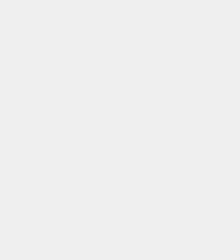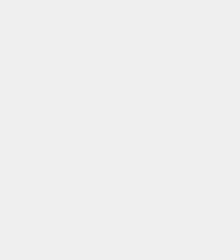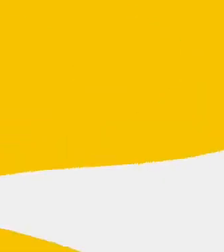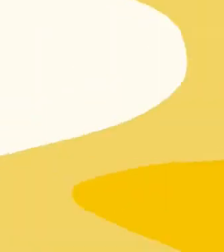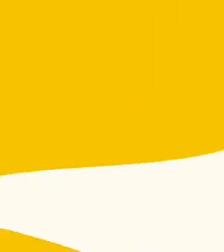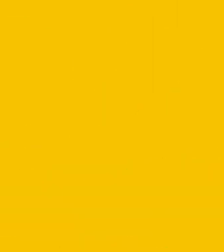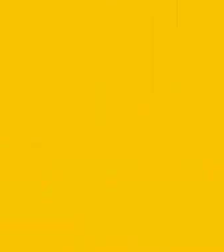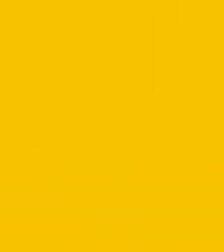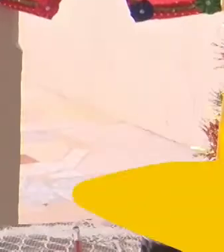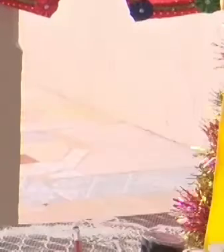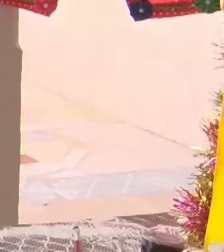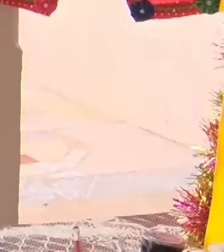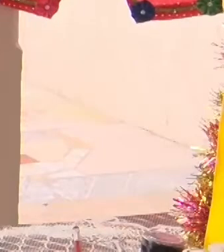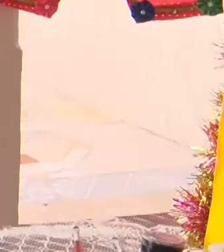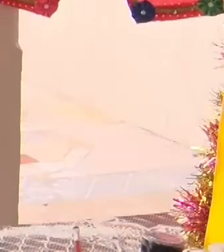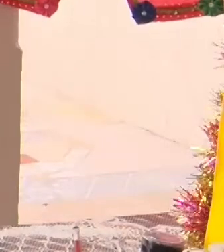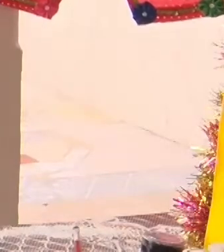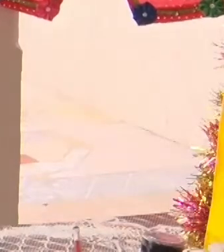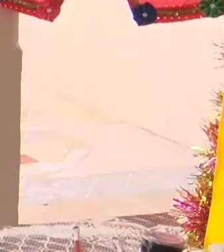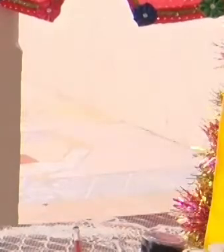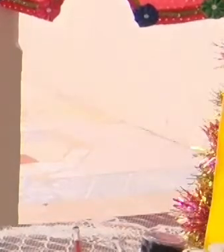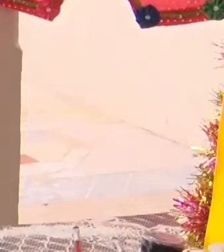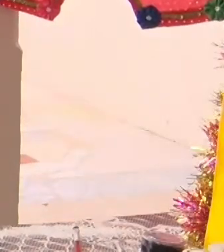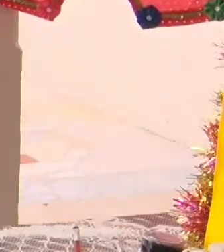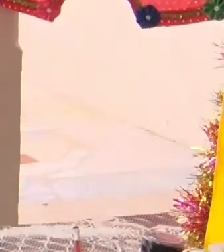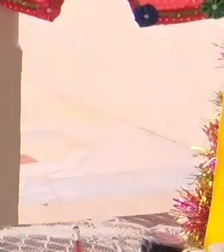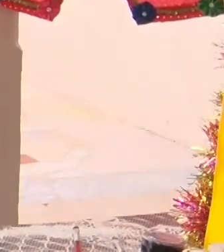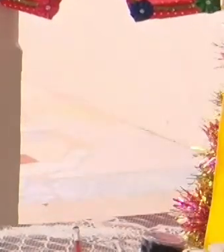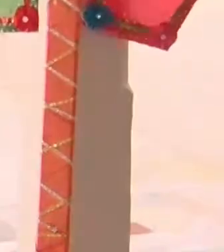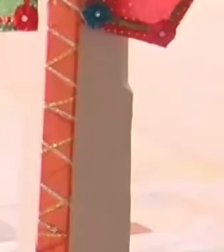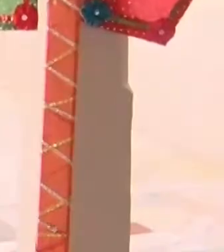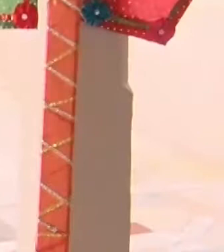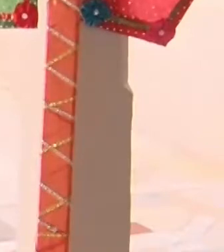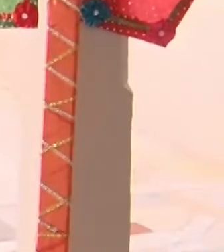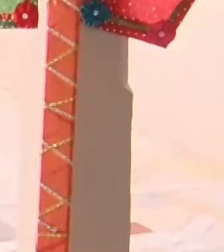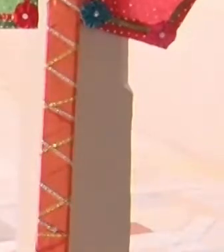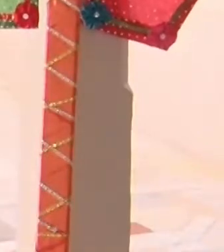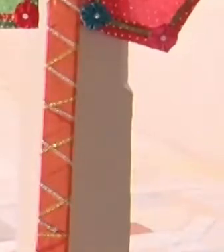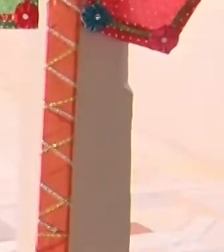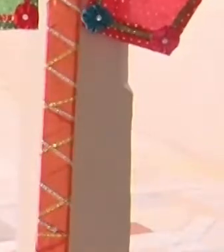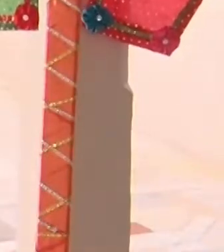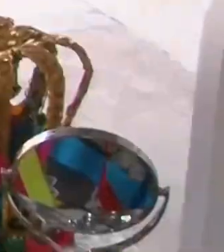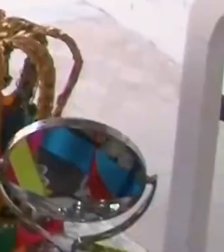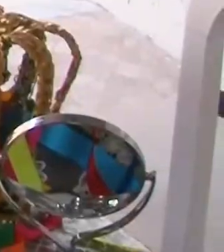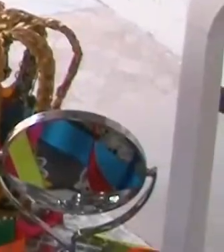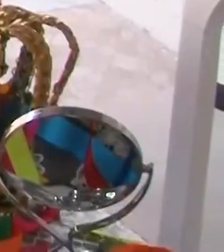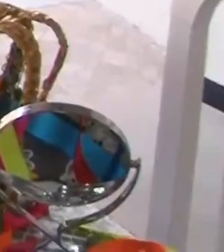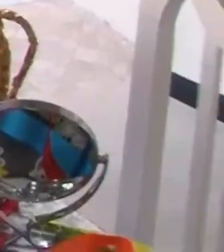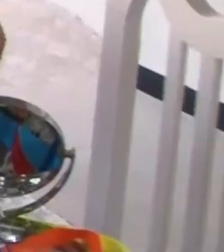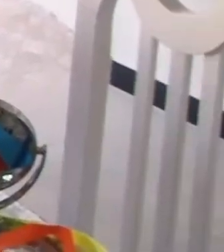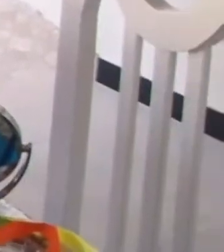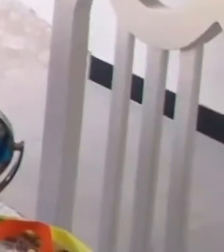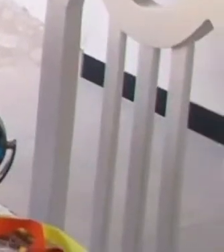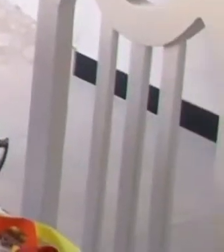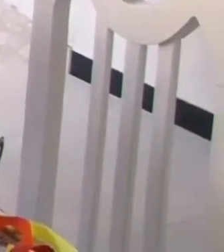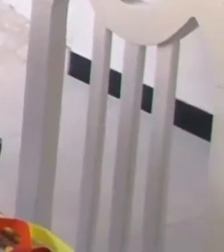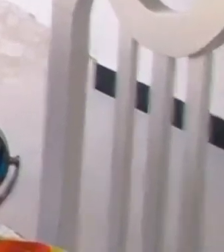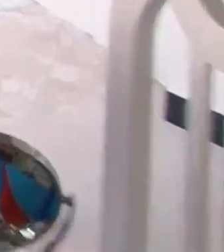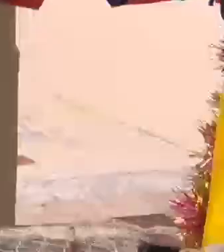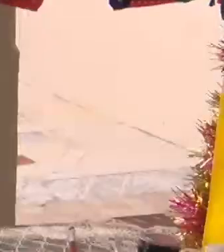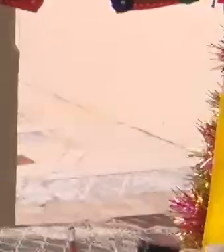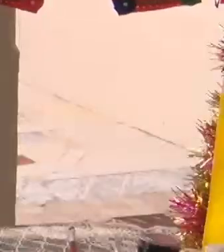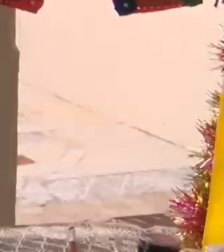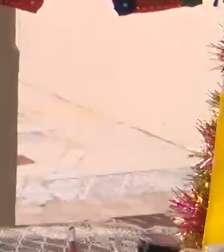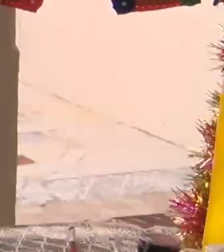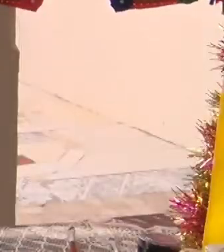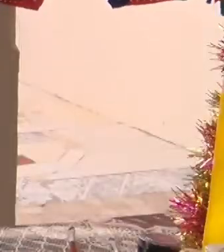Eu sou José Roberto Santana Santos, mestre do grupo folclórico Reisado Baile Estrela, aqui da cidade de Moita Bonita, e atuo no Reisado desde os 14 anos de